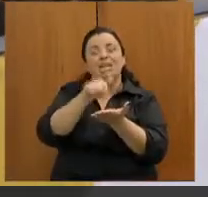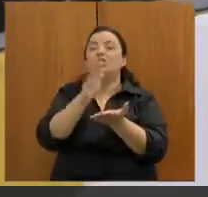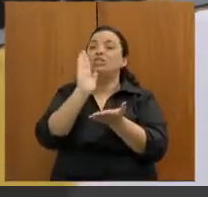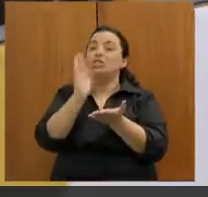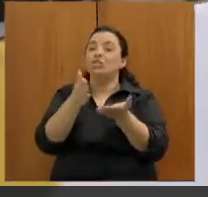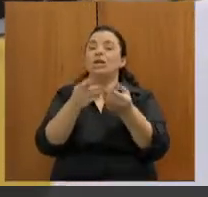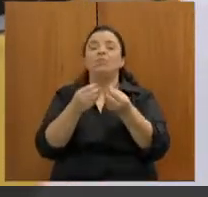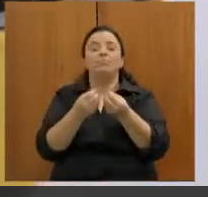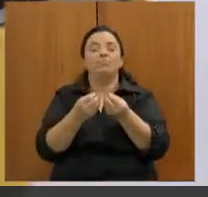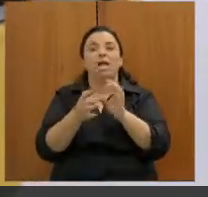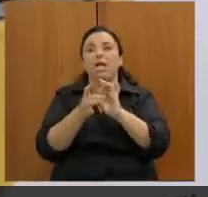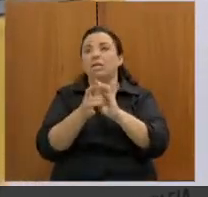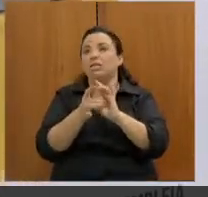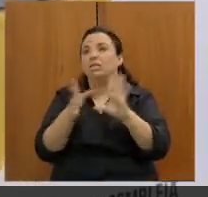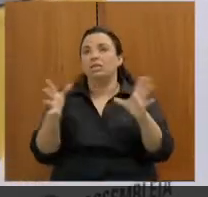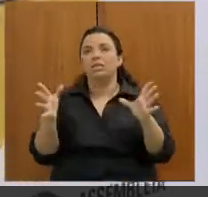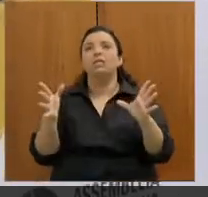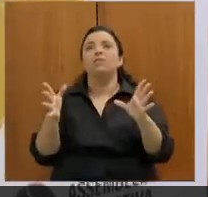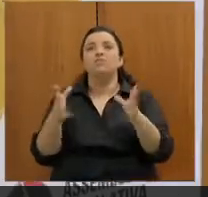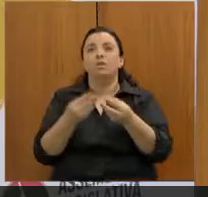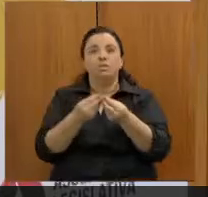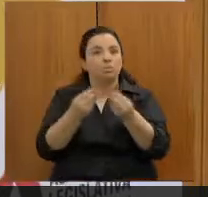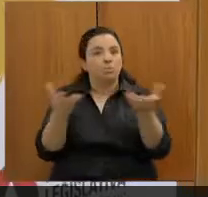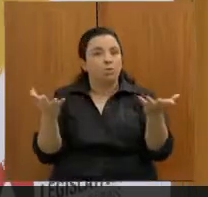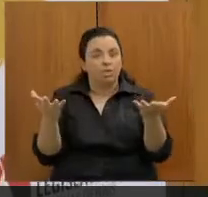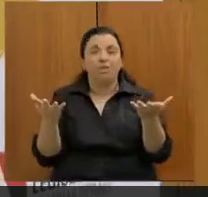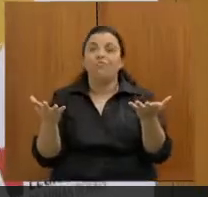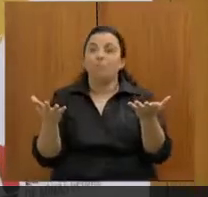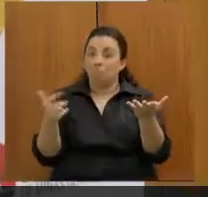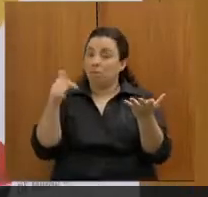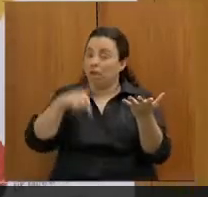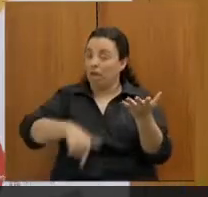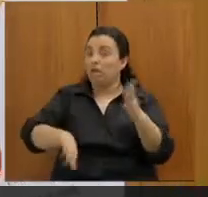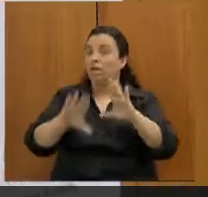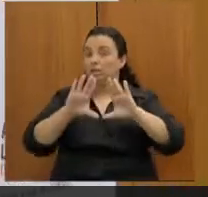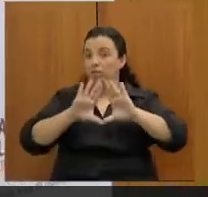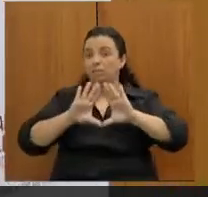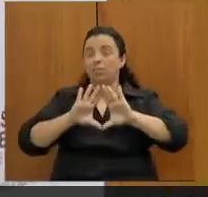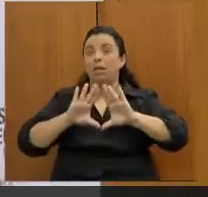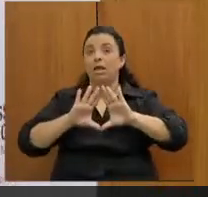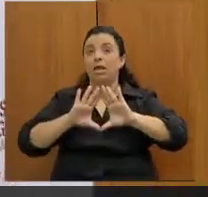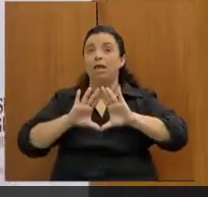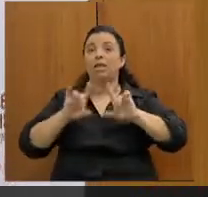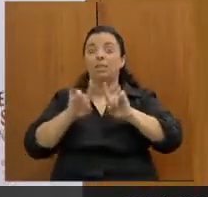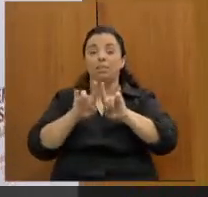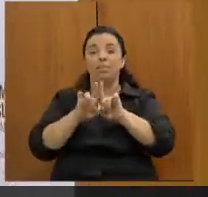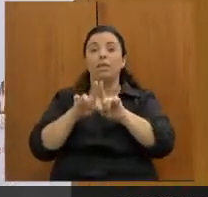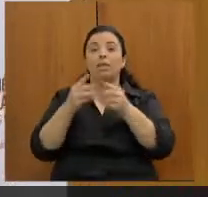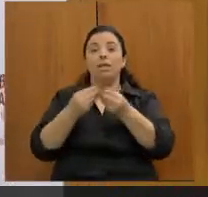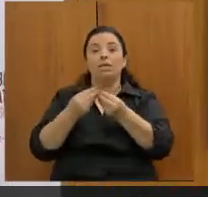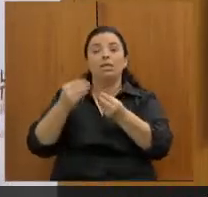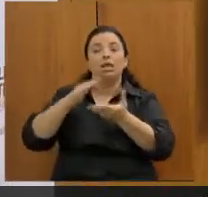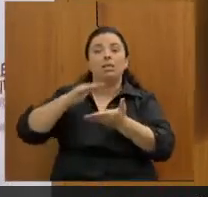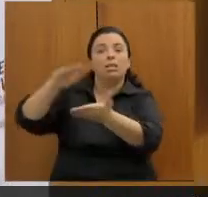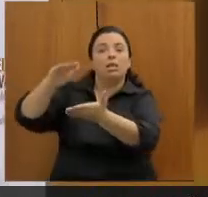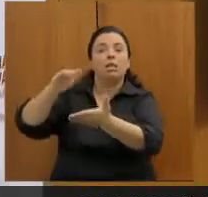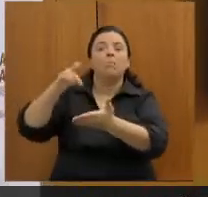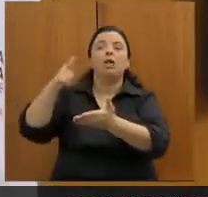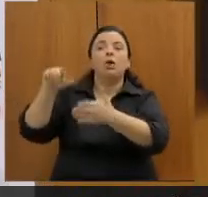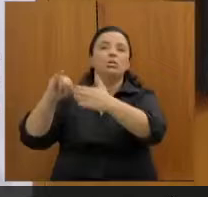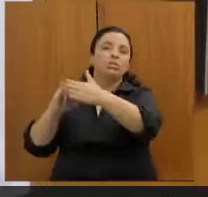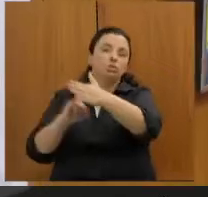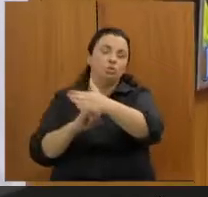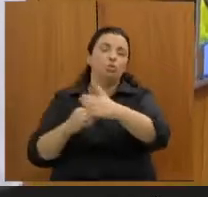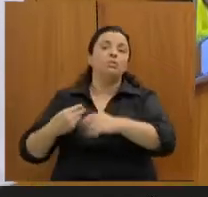disponível inclusive é aqui na casa está sendo encaminhado para as instituições que participaram para as